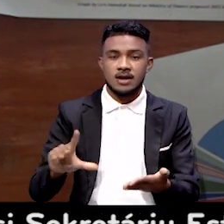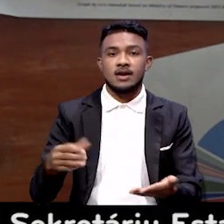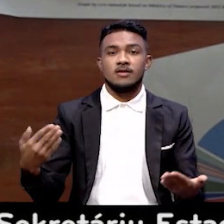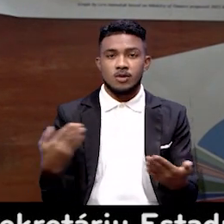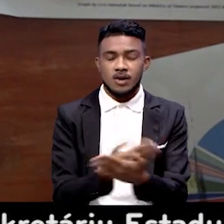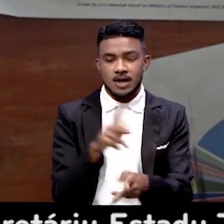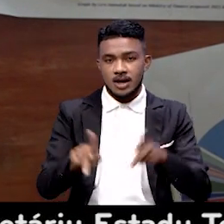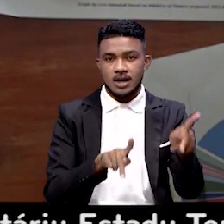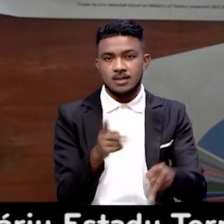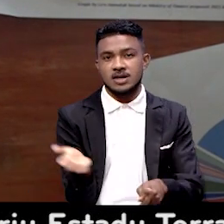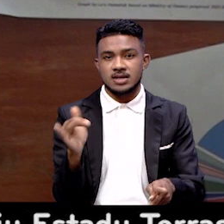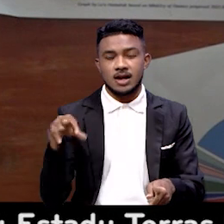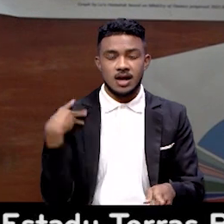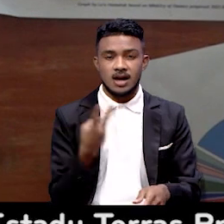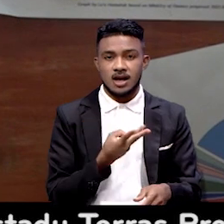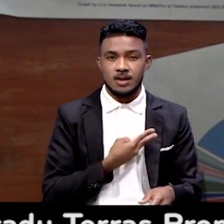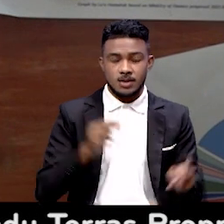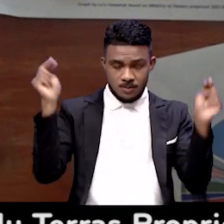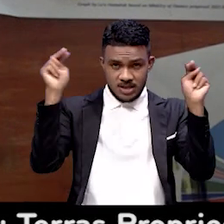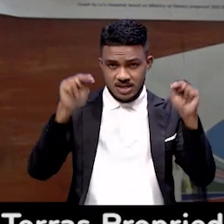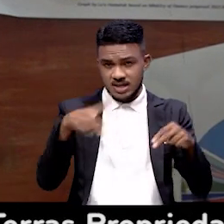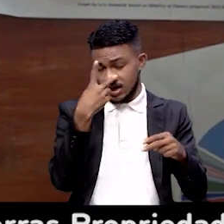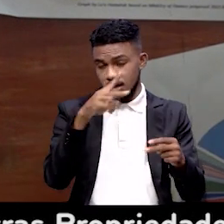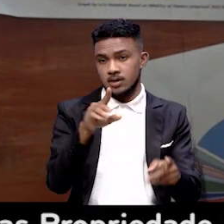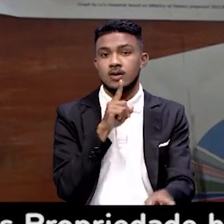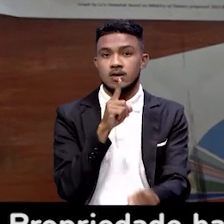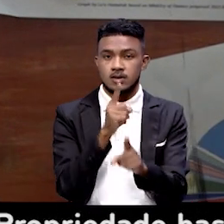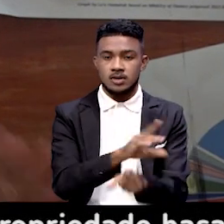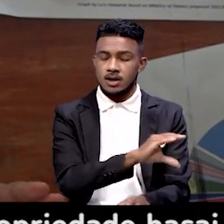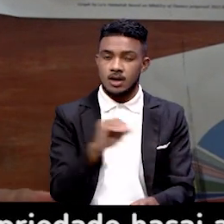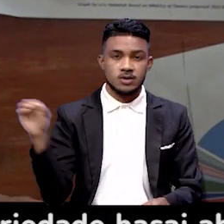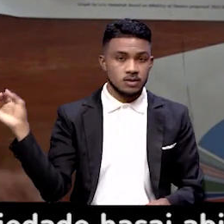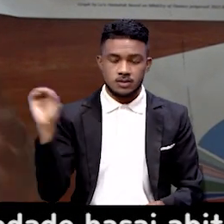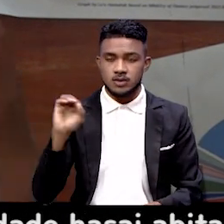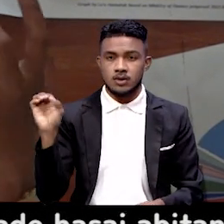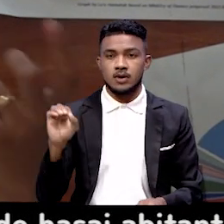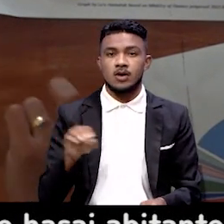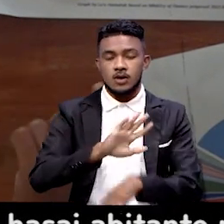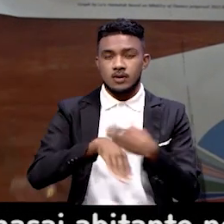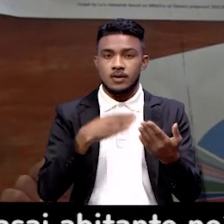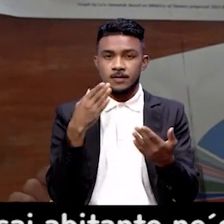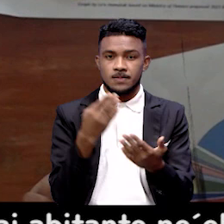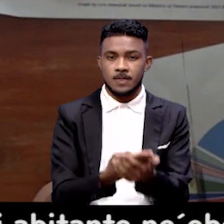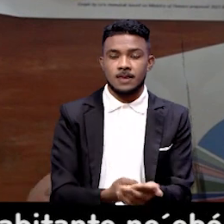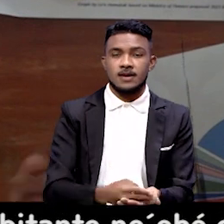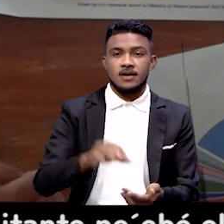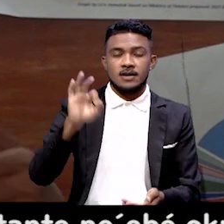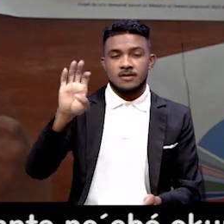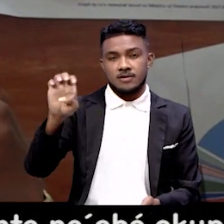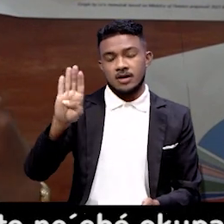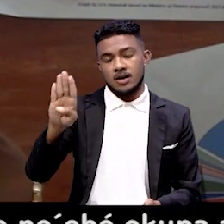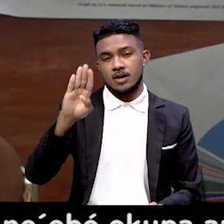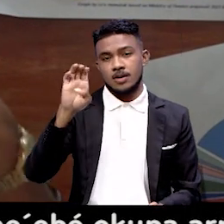lista fondo si documento ser nene precisa a tu ho detalhes la os ho geral lei. Feve Gomes espera ho lei